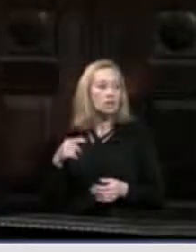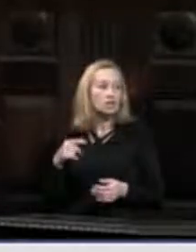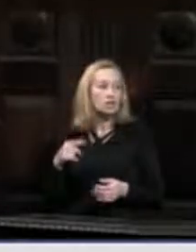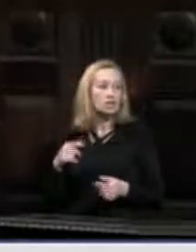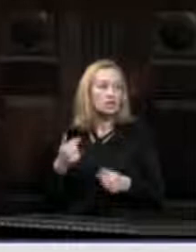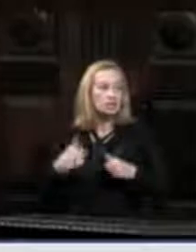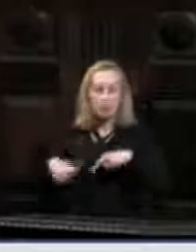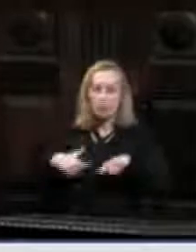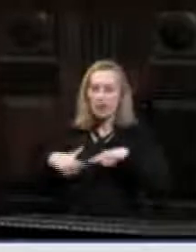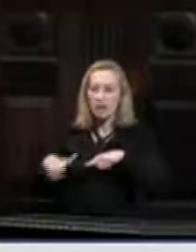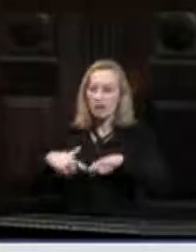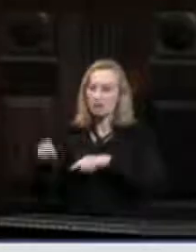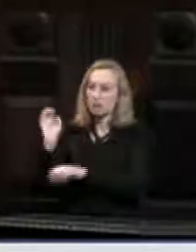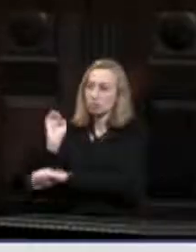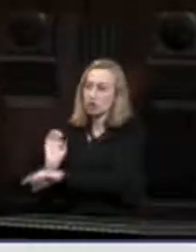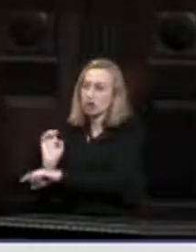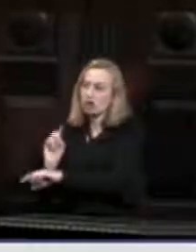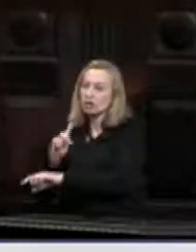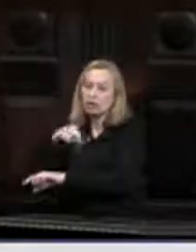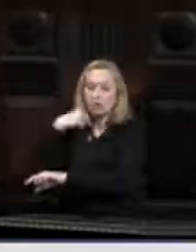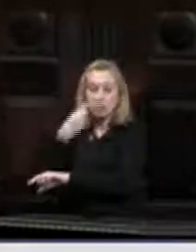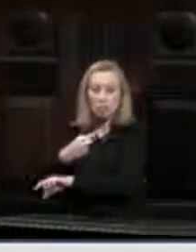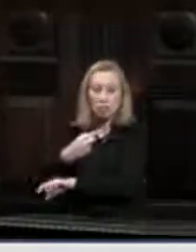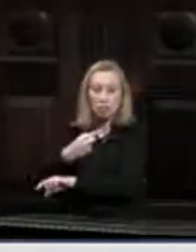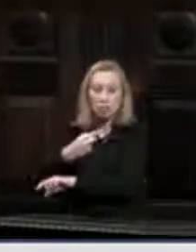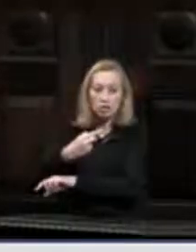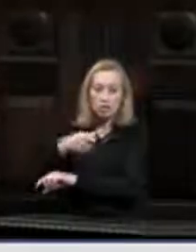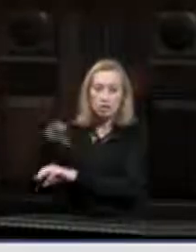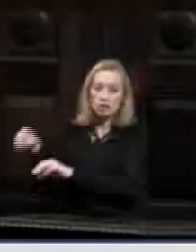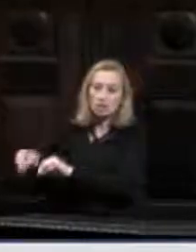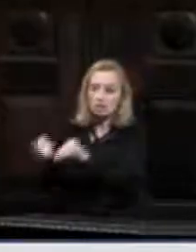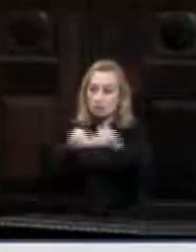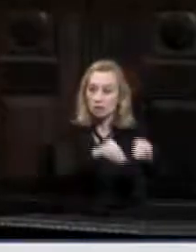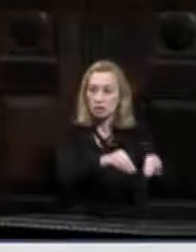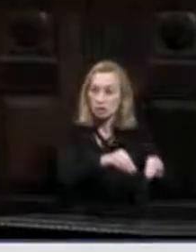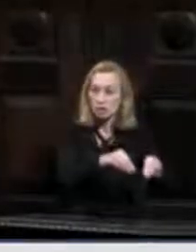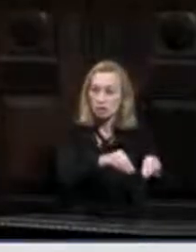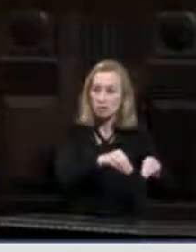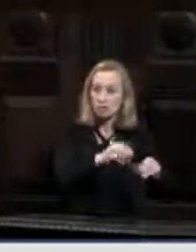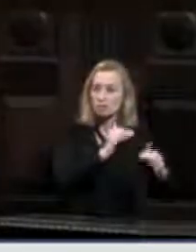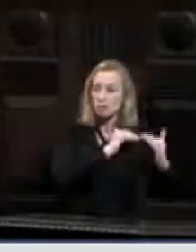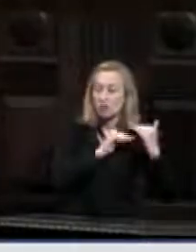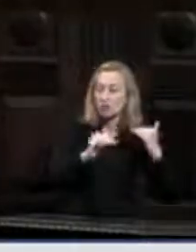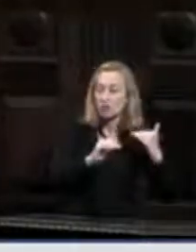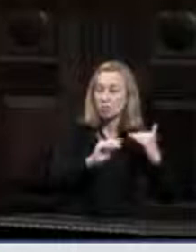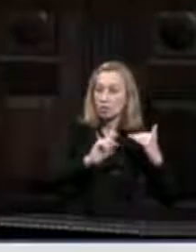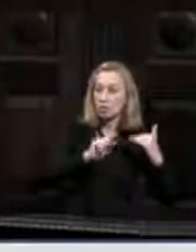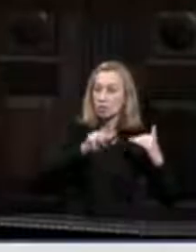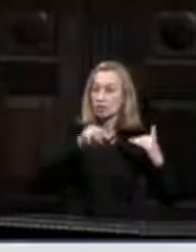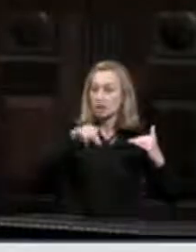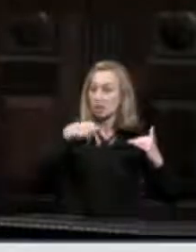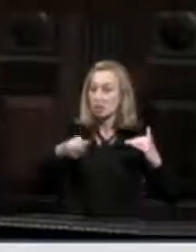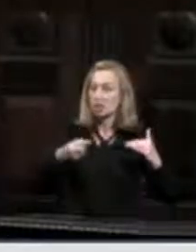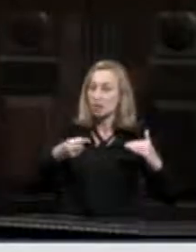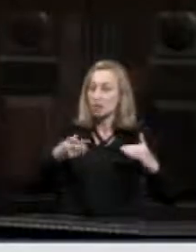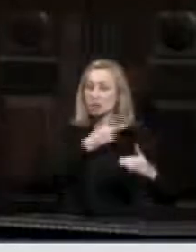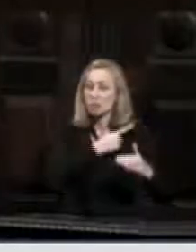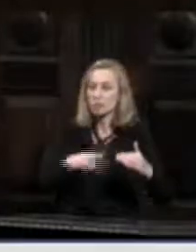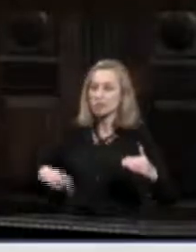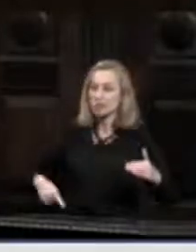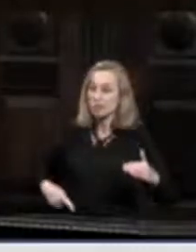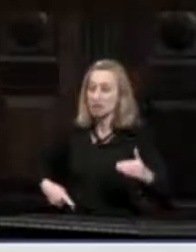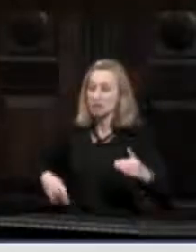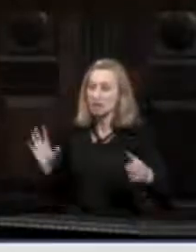alta função no metrô, concessionária, e saiu direto para ser conselheiro e direto para ser presidente da agência